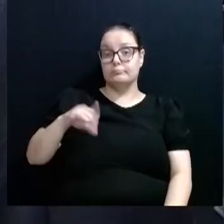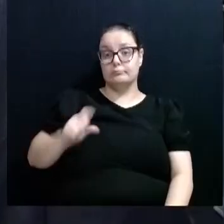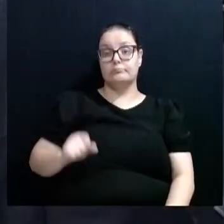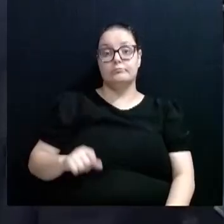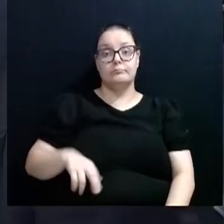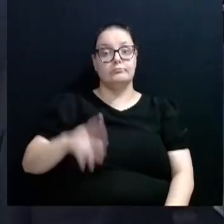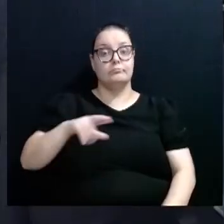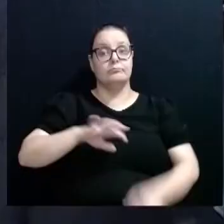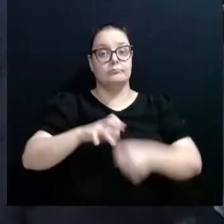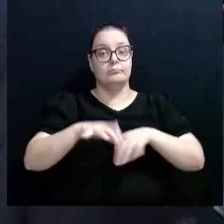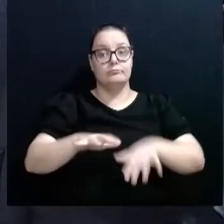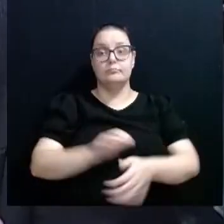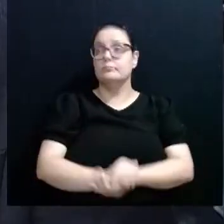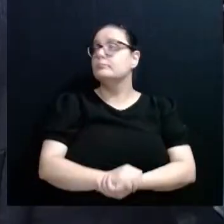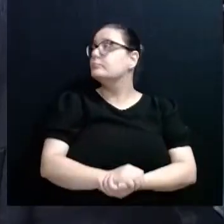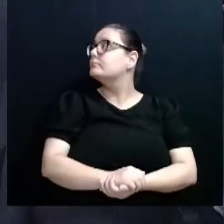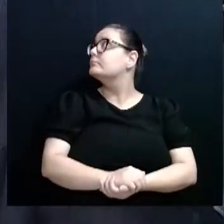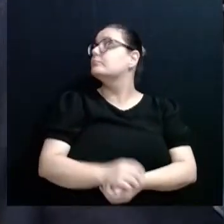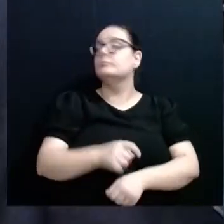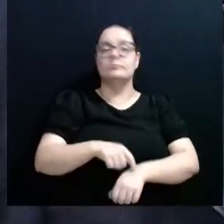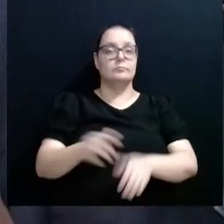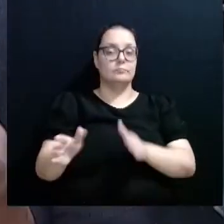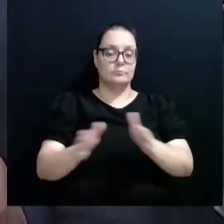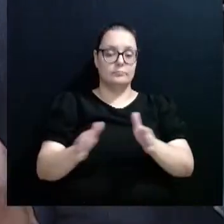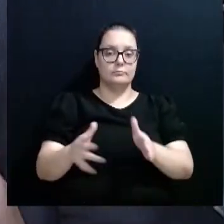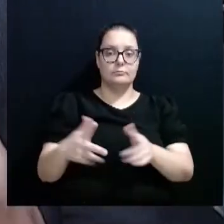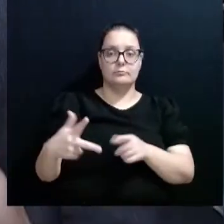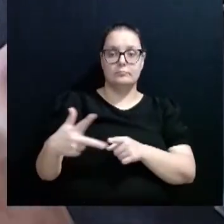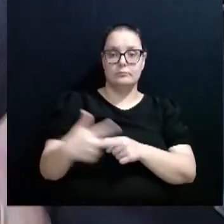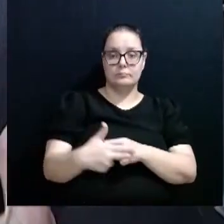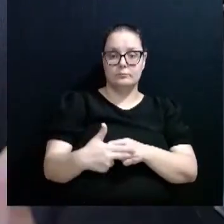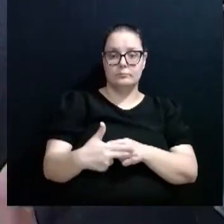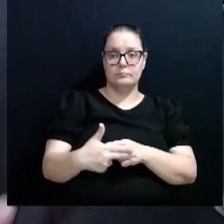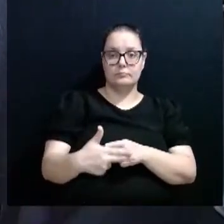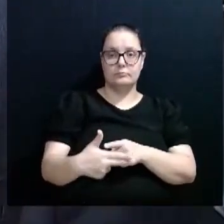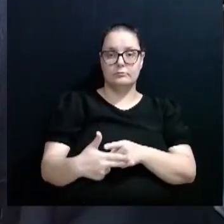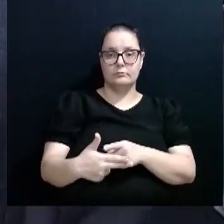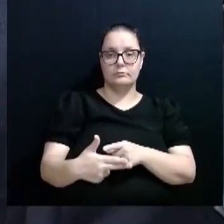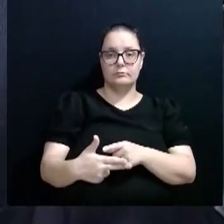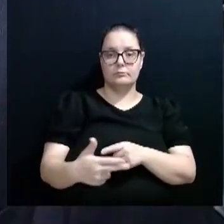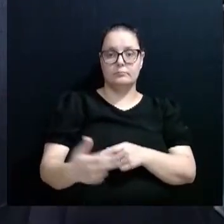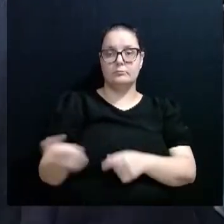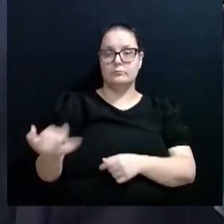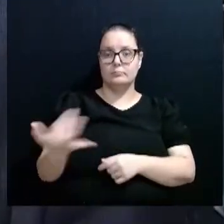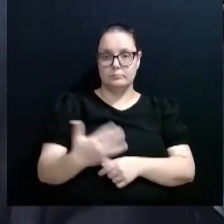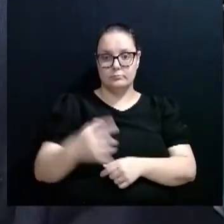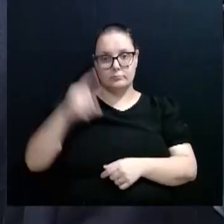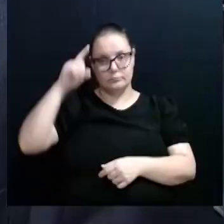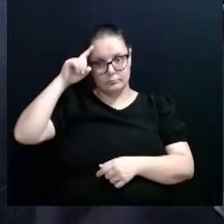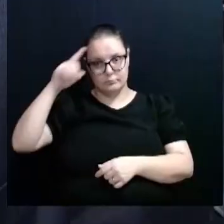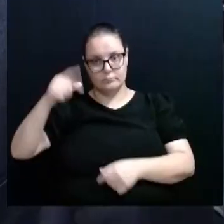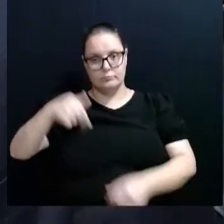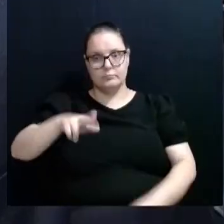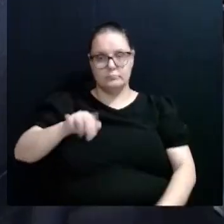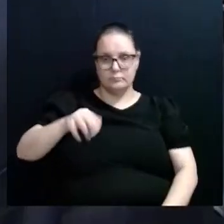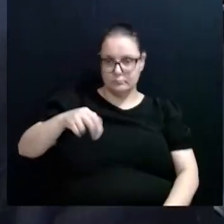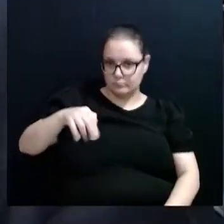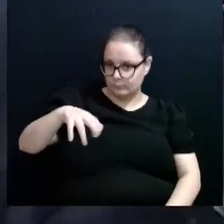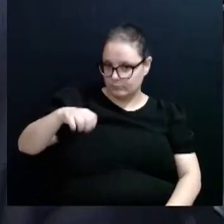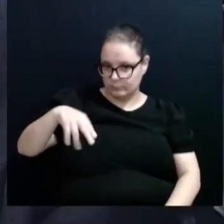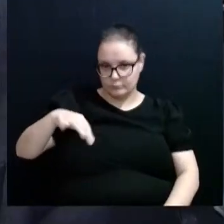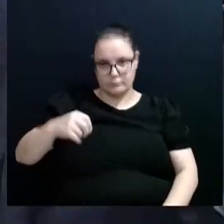Covid-19. Durante um período ficou congelado a contagem dos dias a fins de quinquênio e